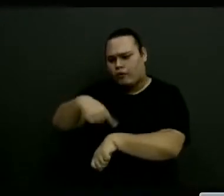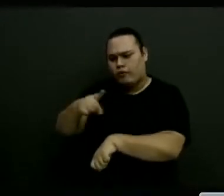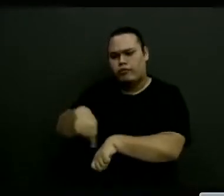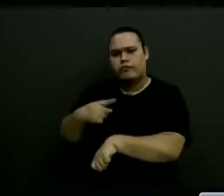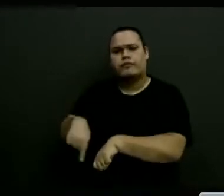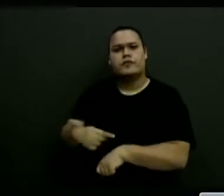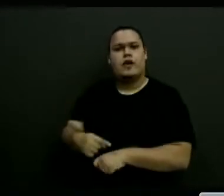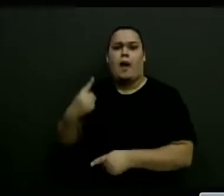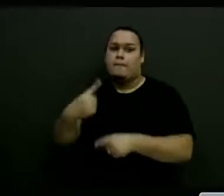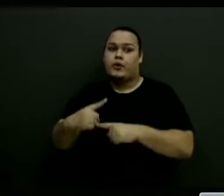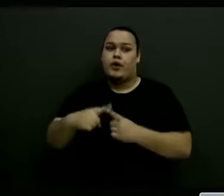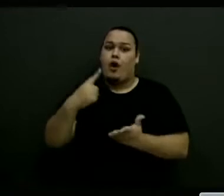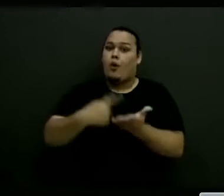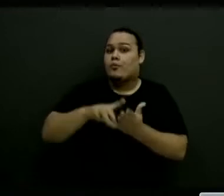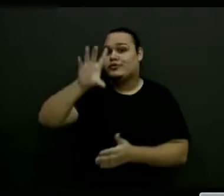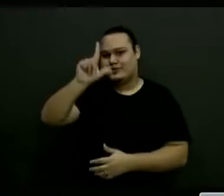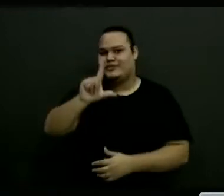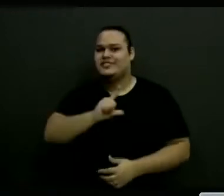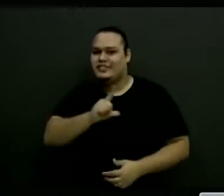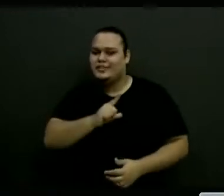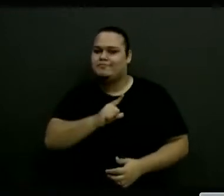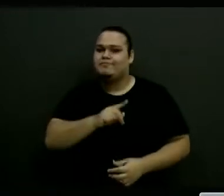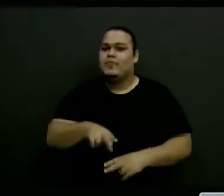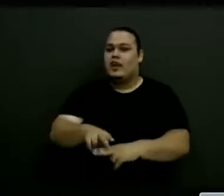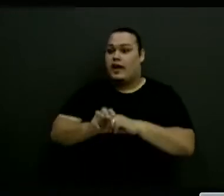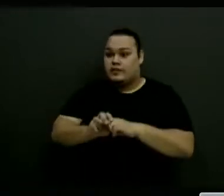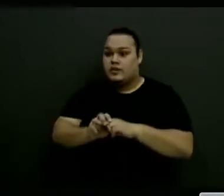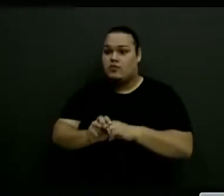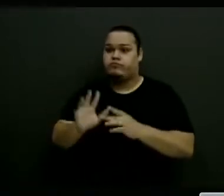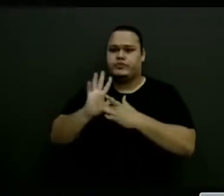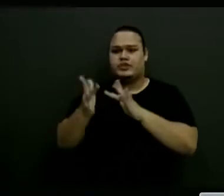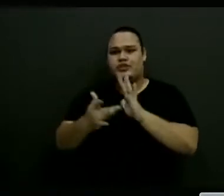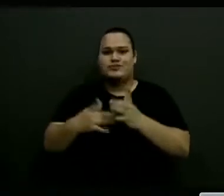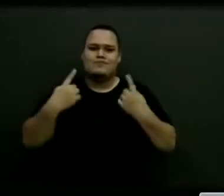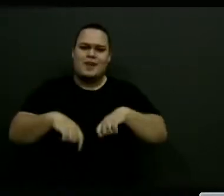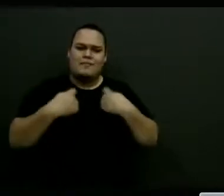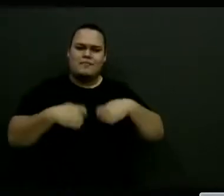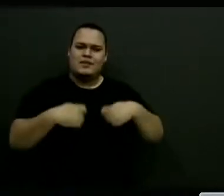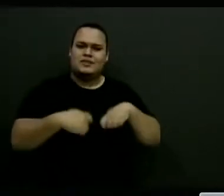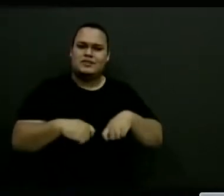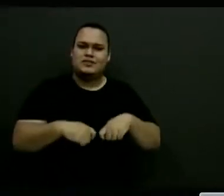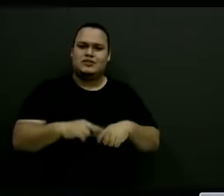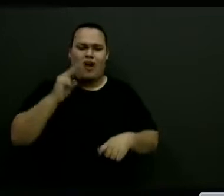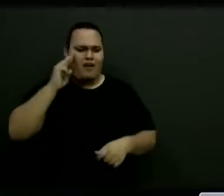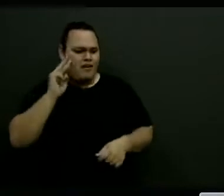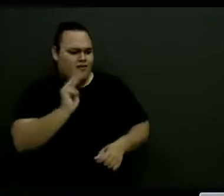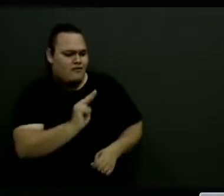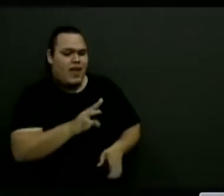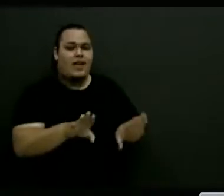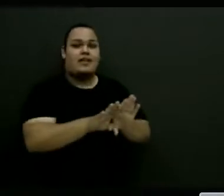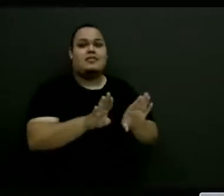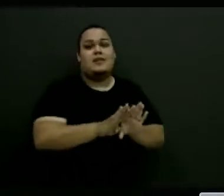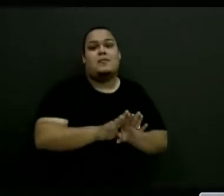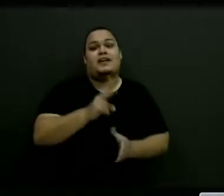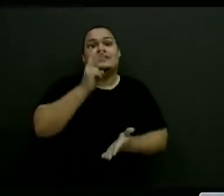Cada vez que ele teve que enfrentar fatos transcendentais, ele veio a buscar a comunhão com o Pai,